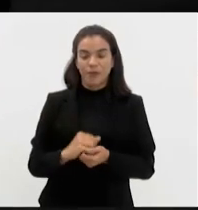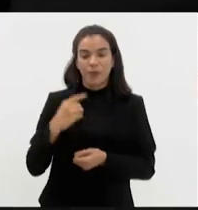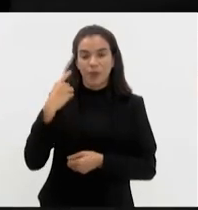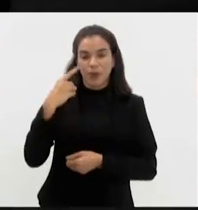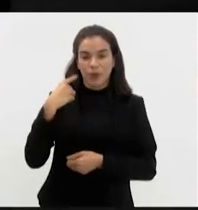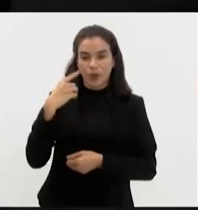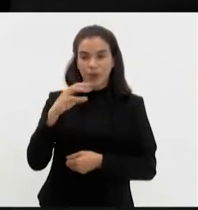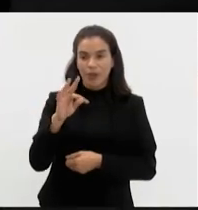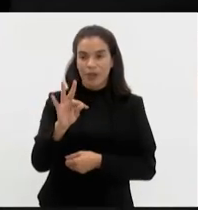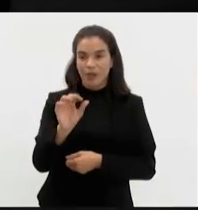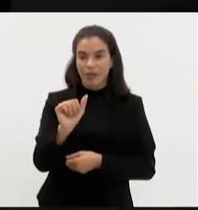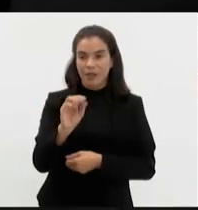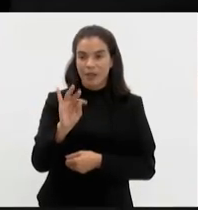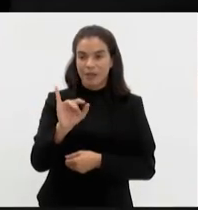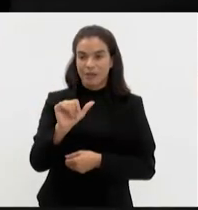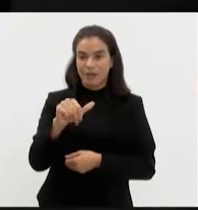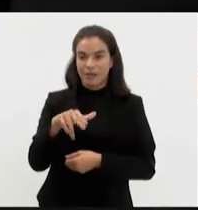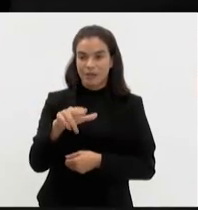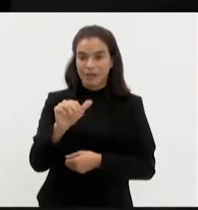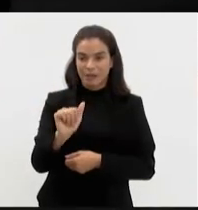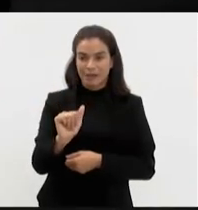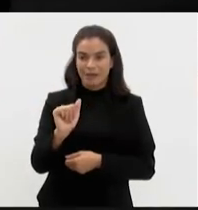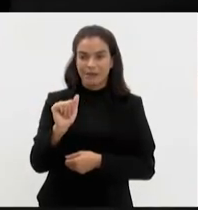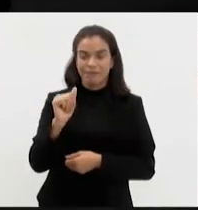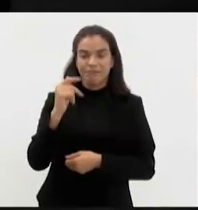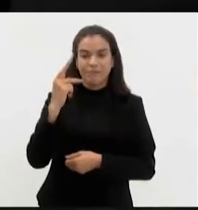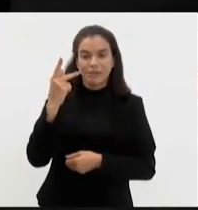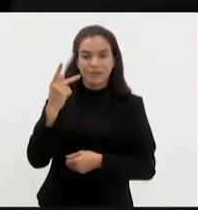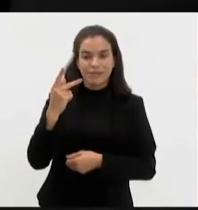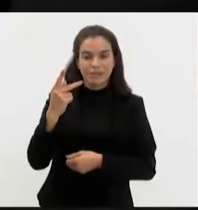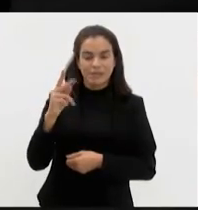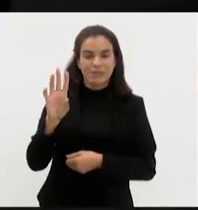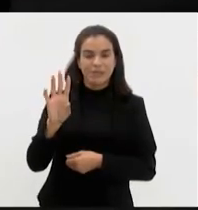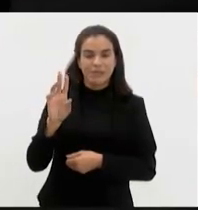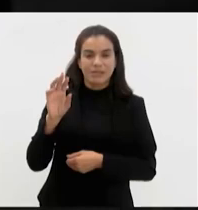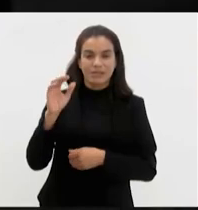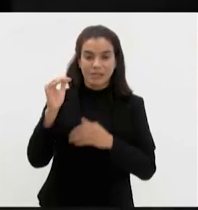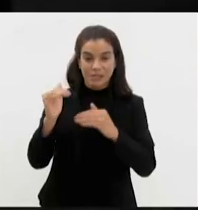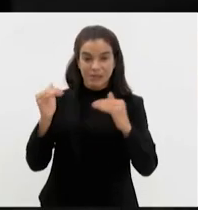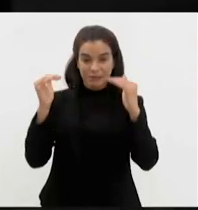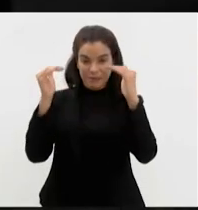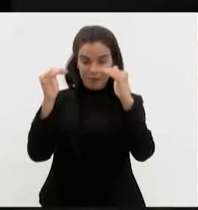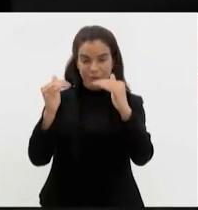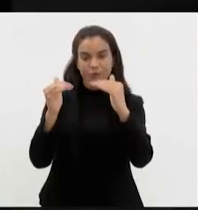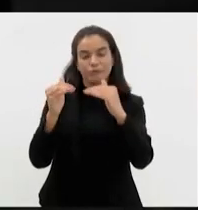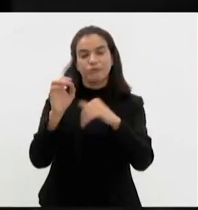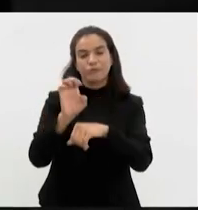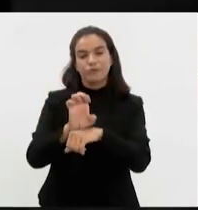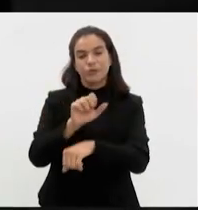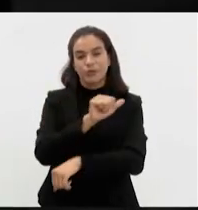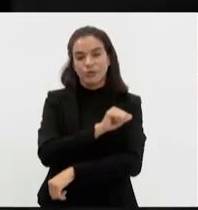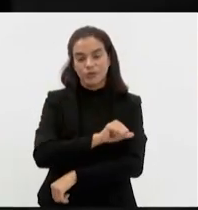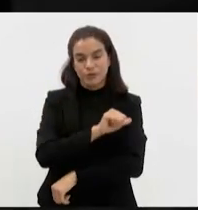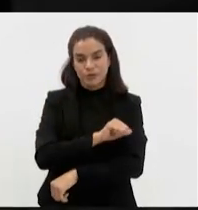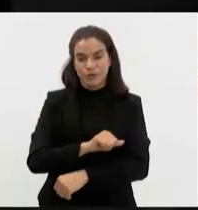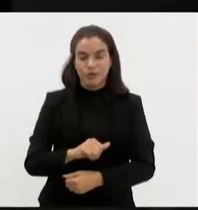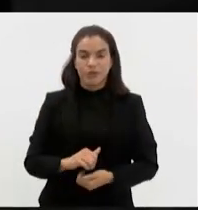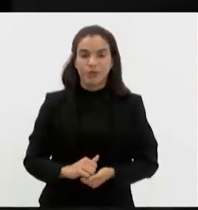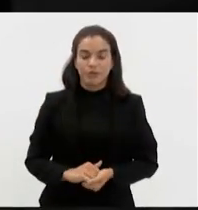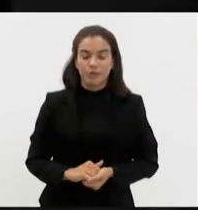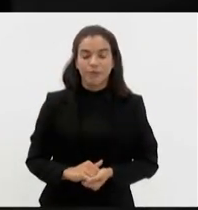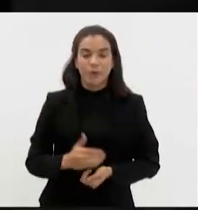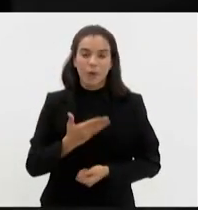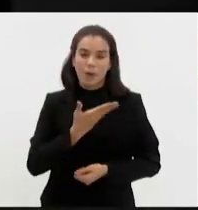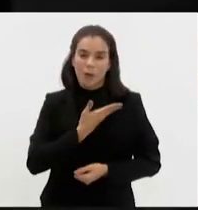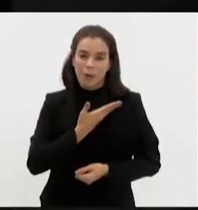Costa desembargadora do Tribunal Regional Eleitoral do Rio de Janeiro meu querido